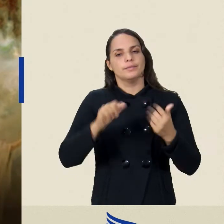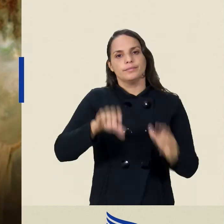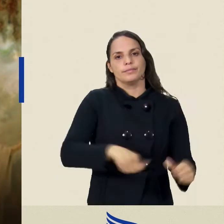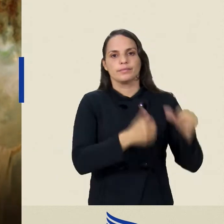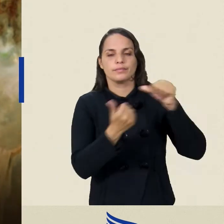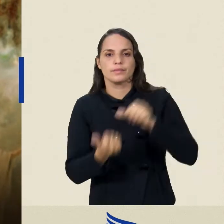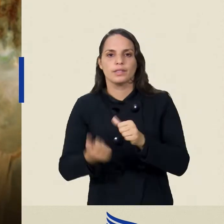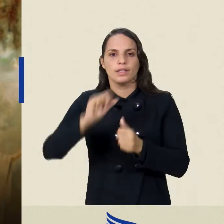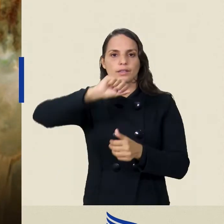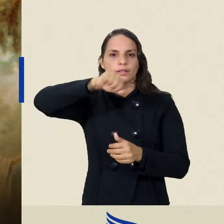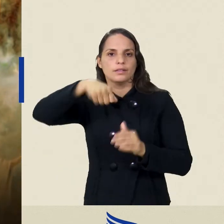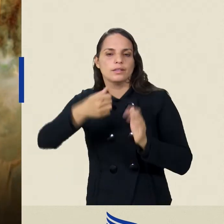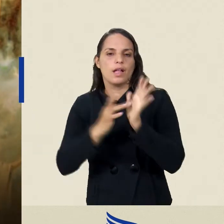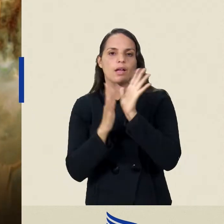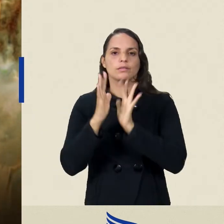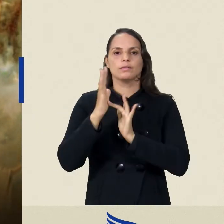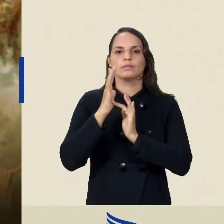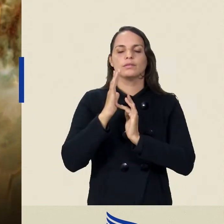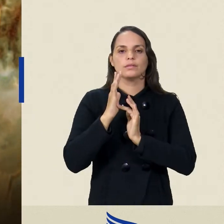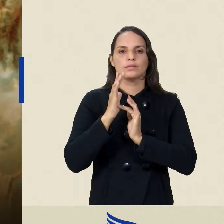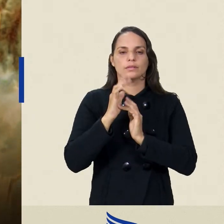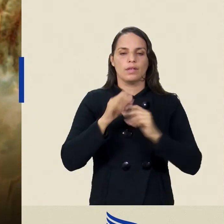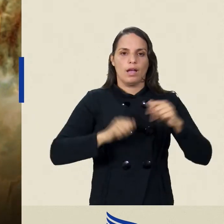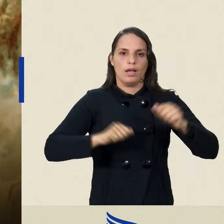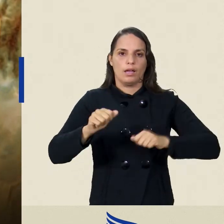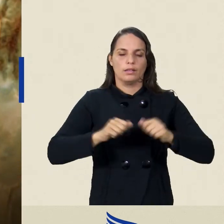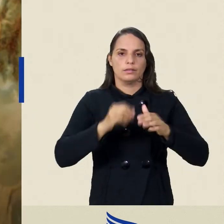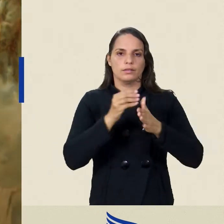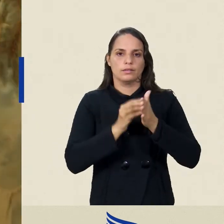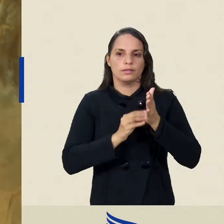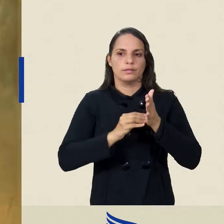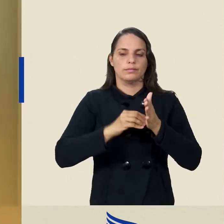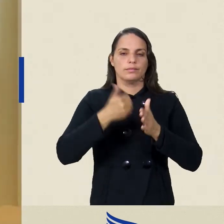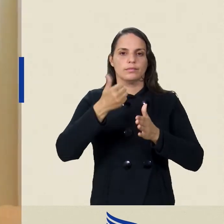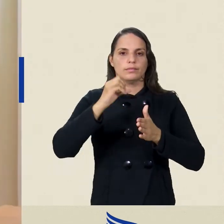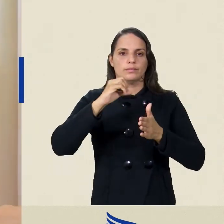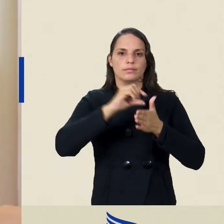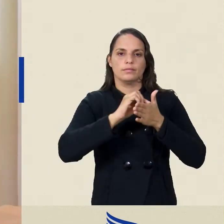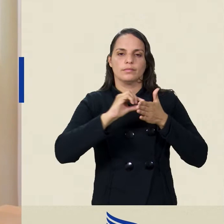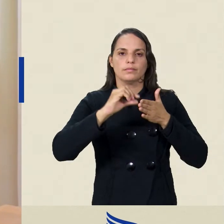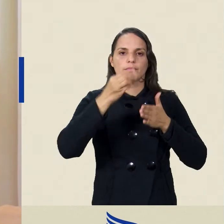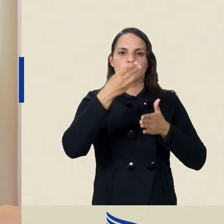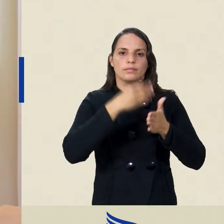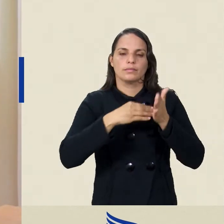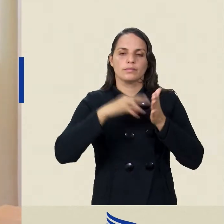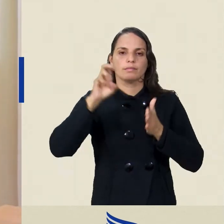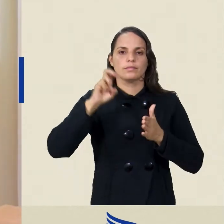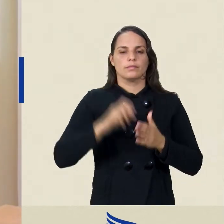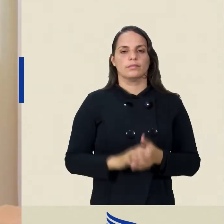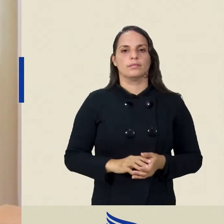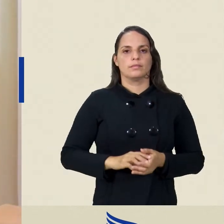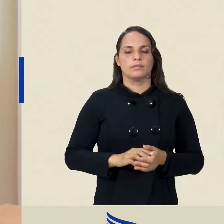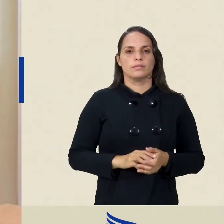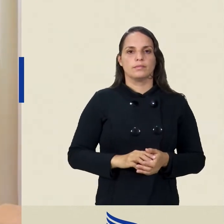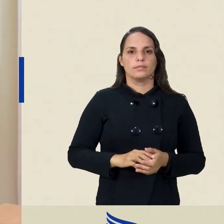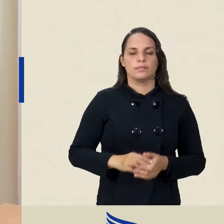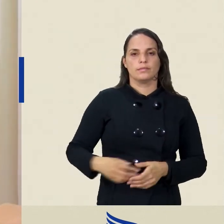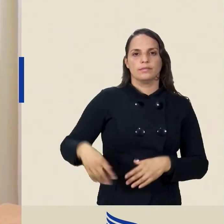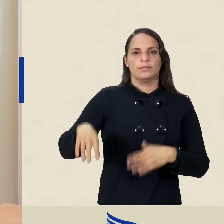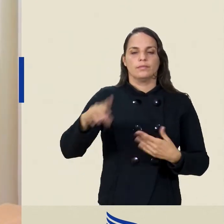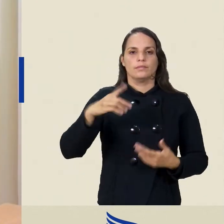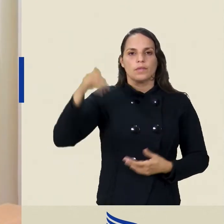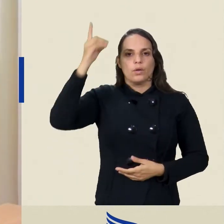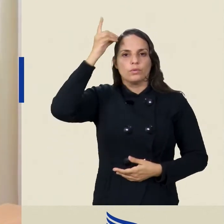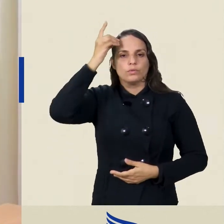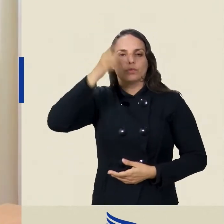do Senhor Jesus. Atos 19, 3 a 5. O espírito de profecia